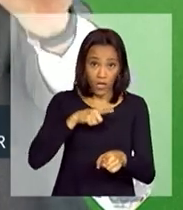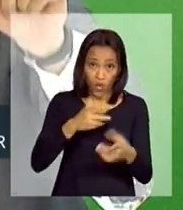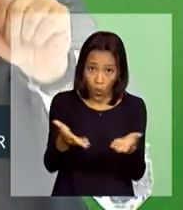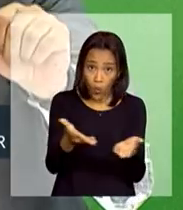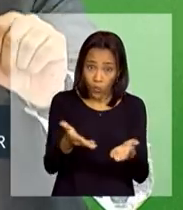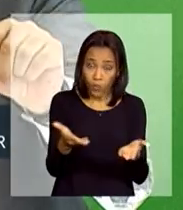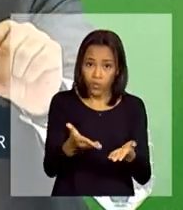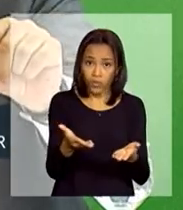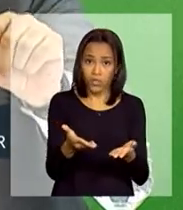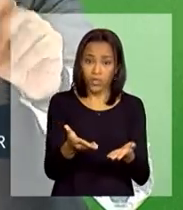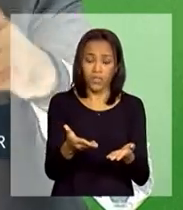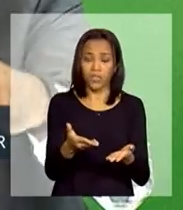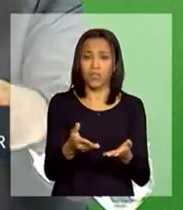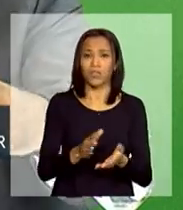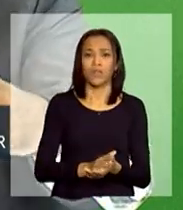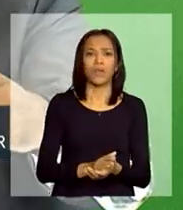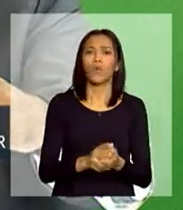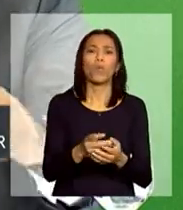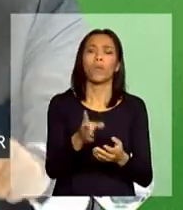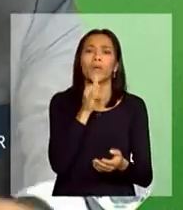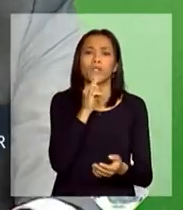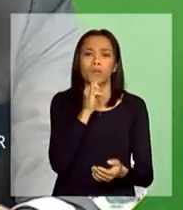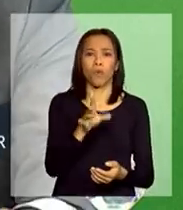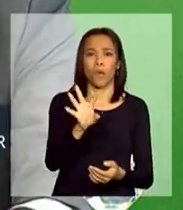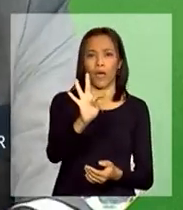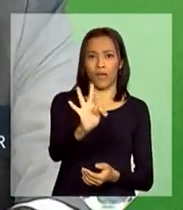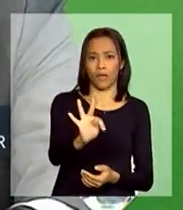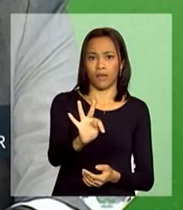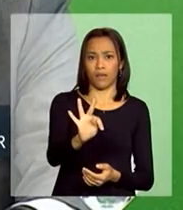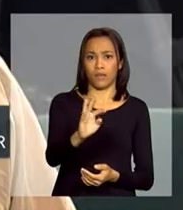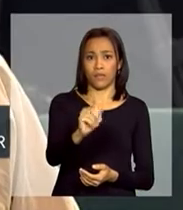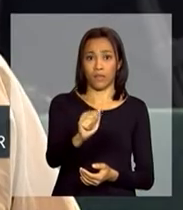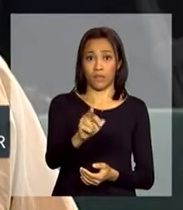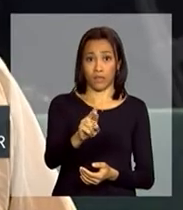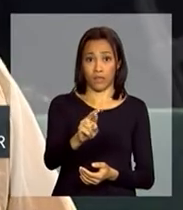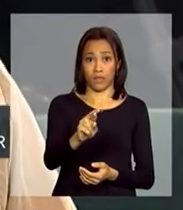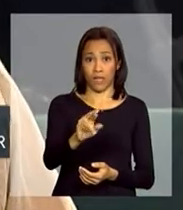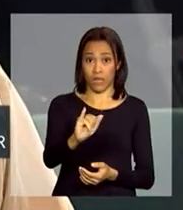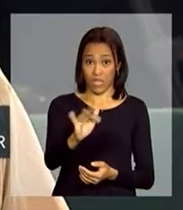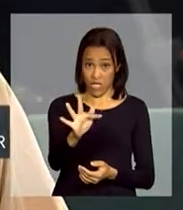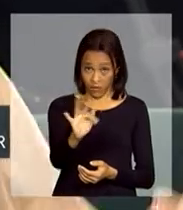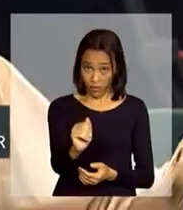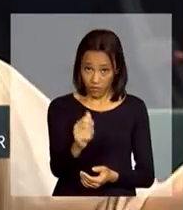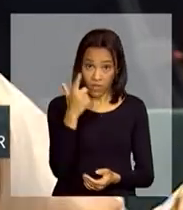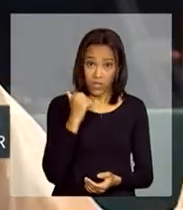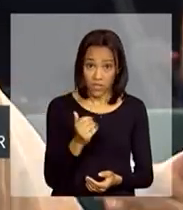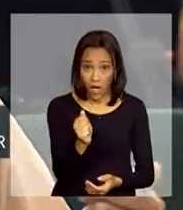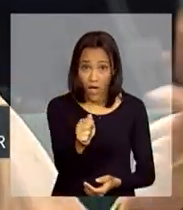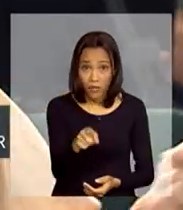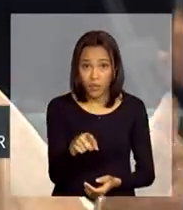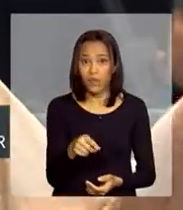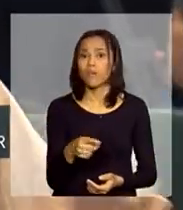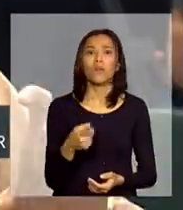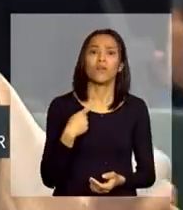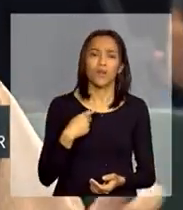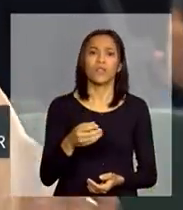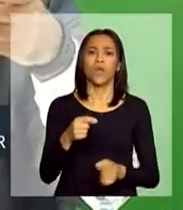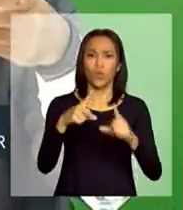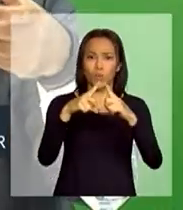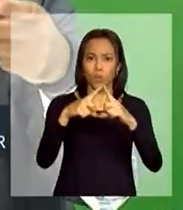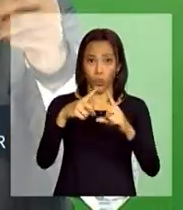em relação a sua tarifa do Banco eu sei qual é eu sei é o plano do Bradesco eu sei